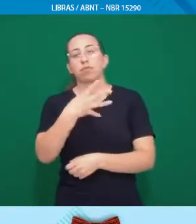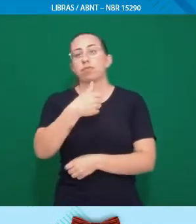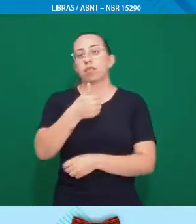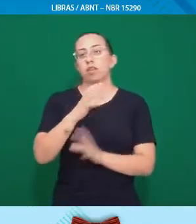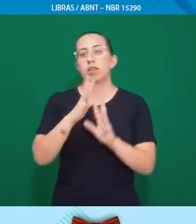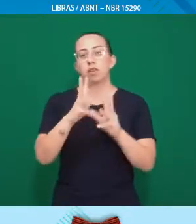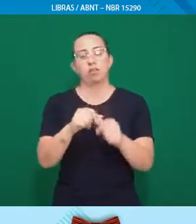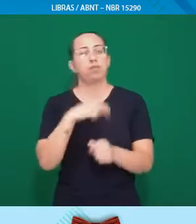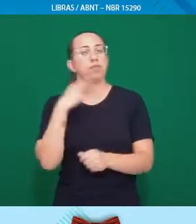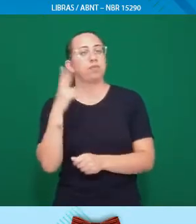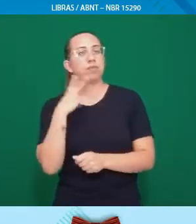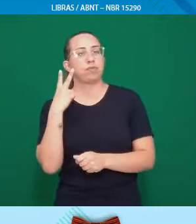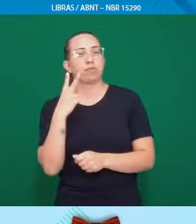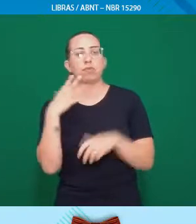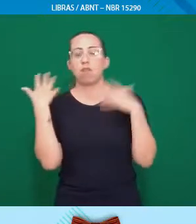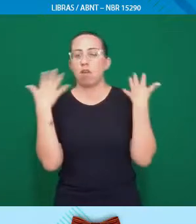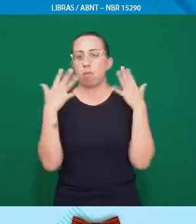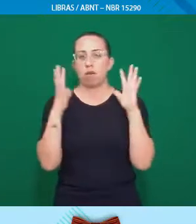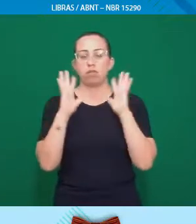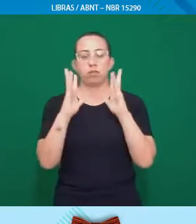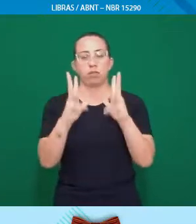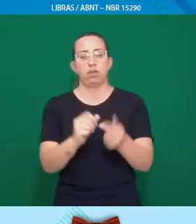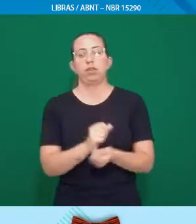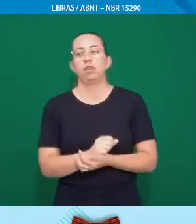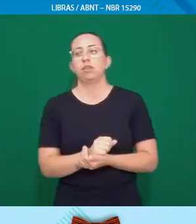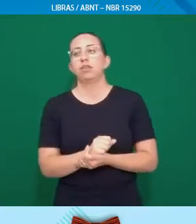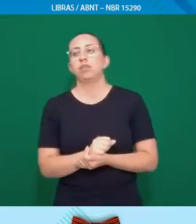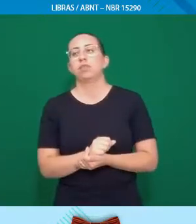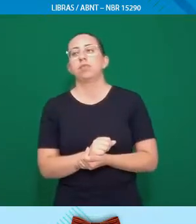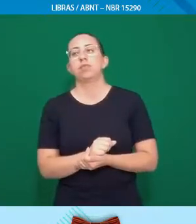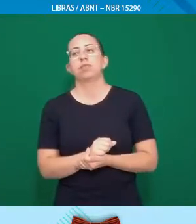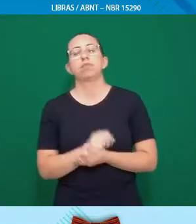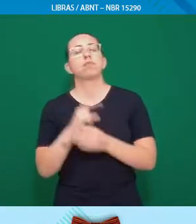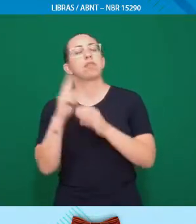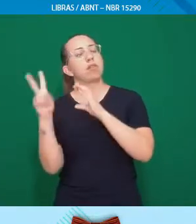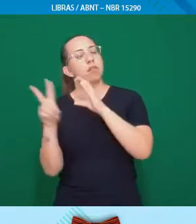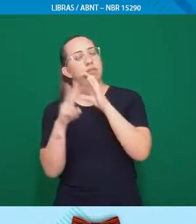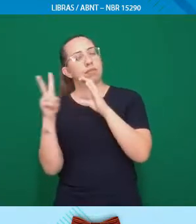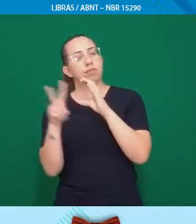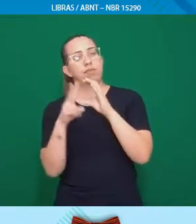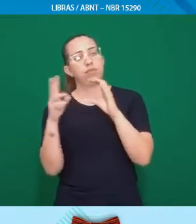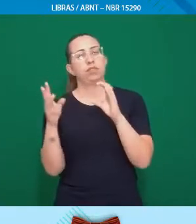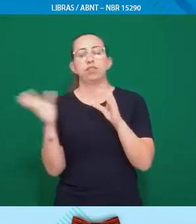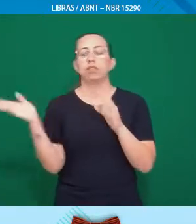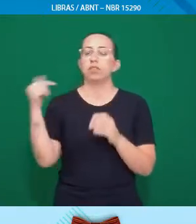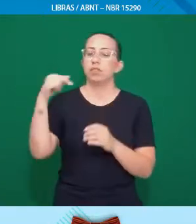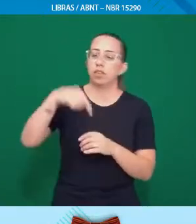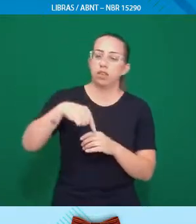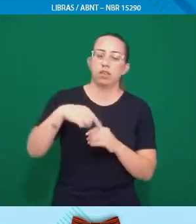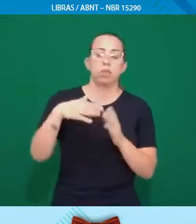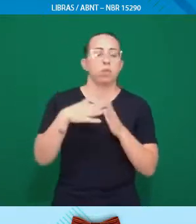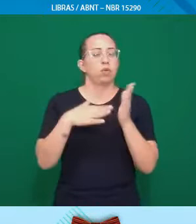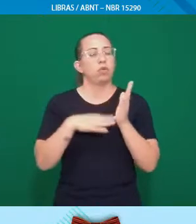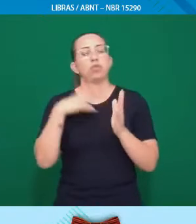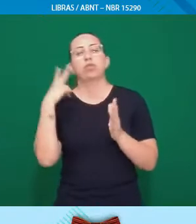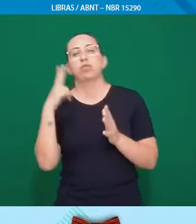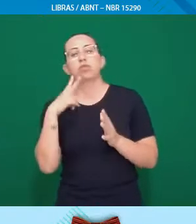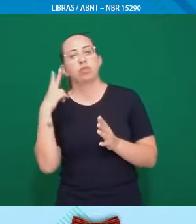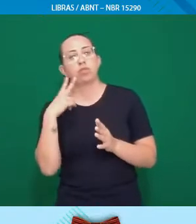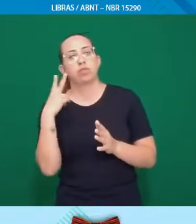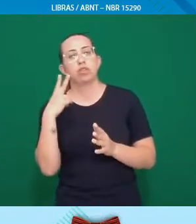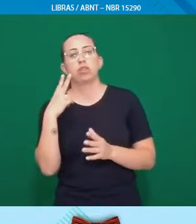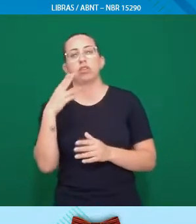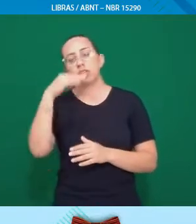de autoria de todos os vereadores e o Poder Legislativo de Campos Novos vem por meio de seus representantes legais